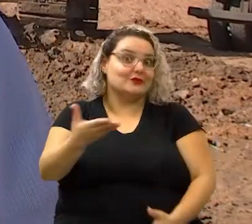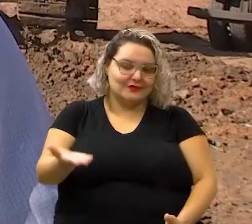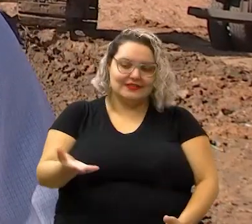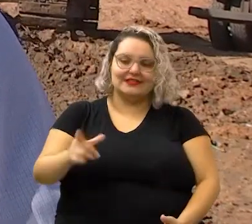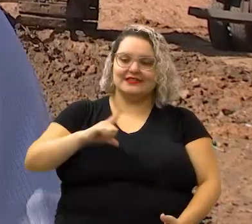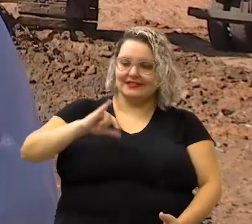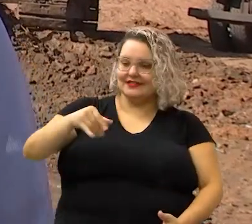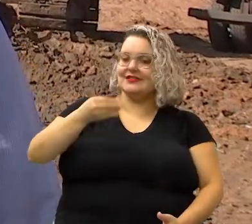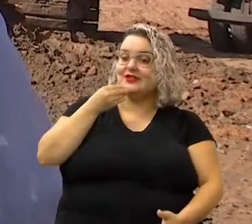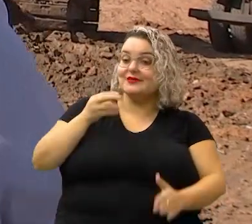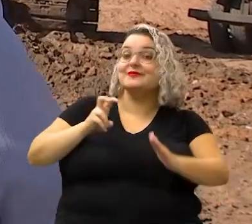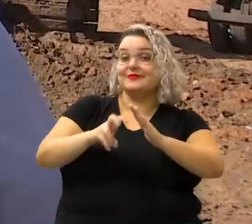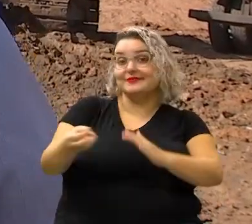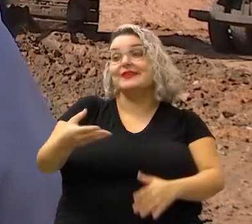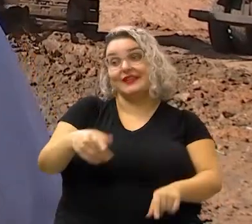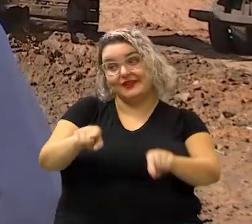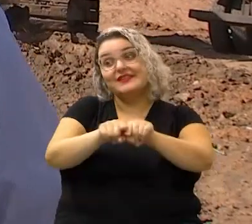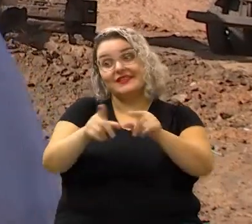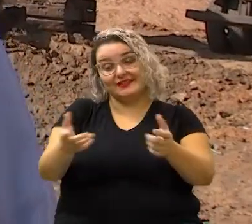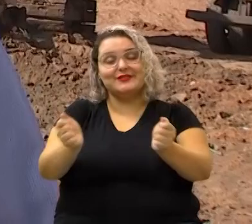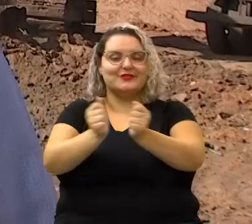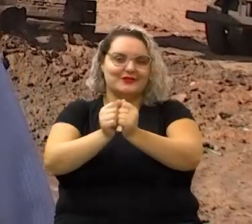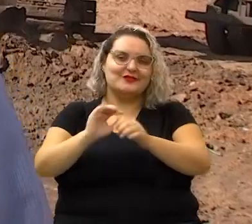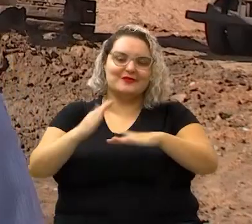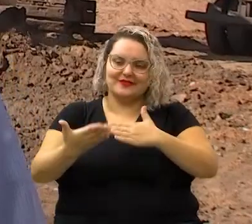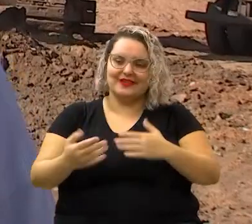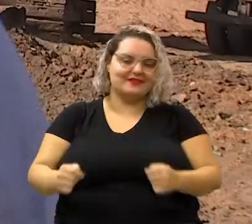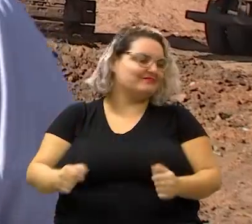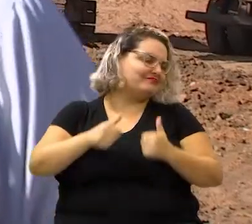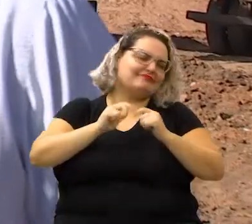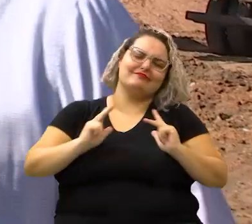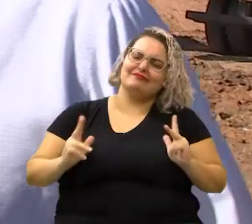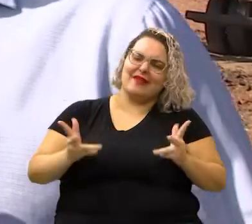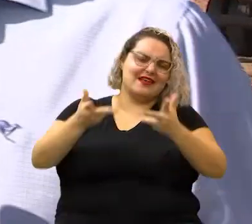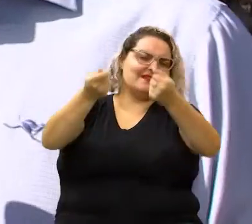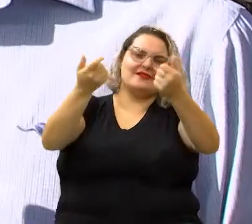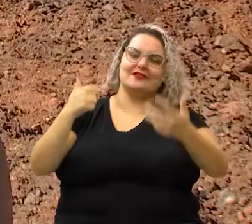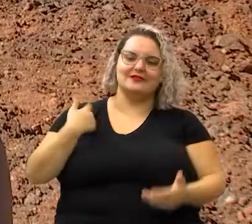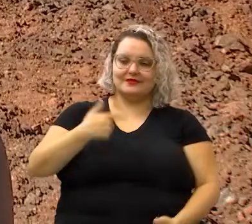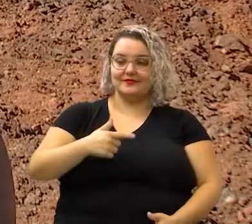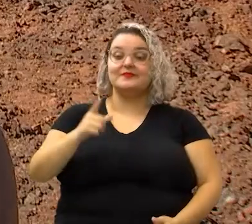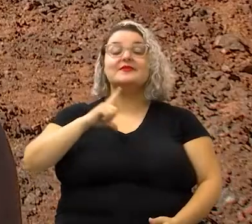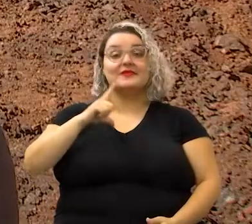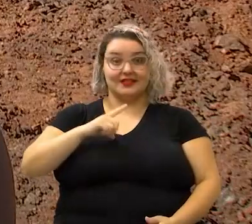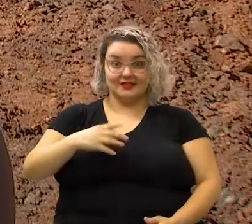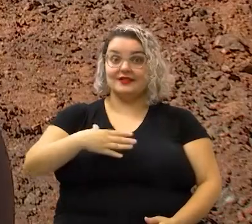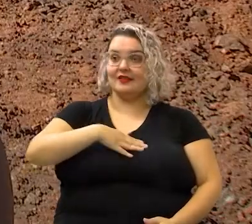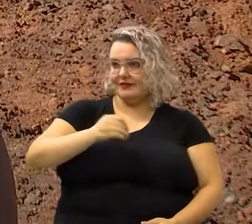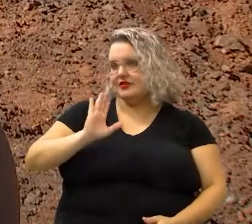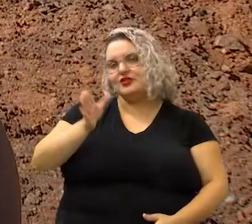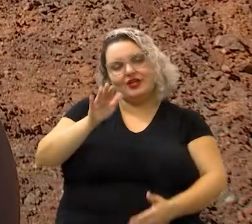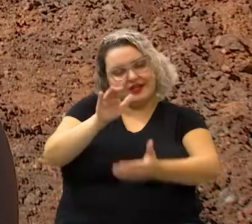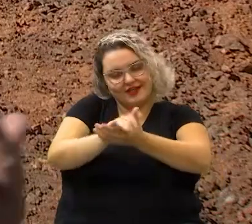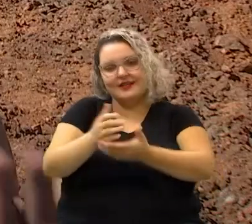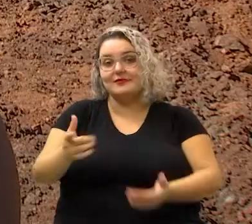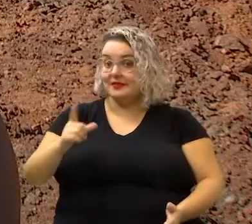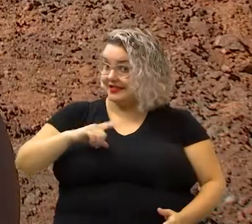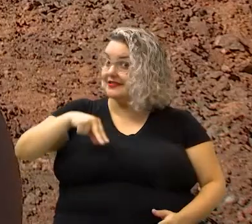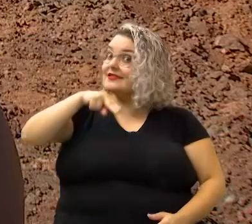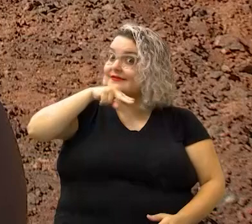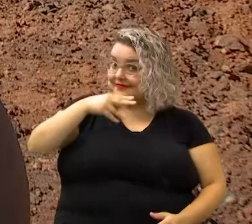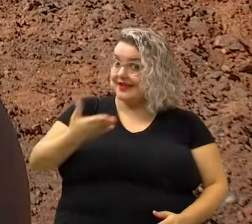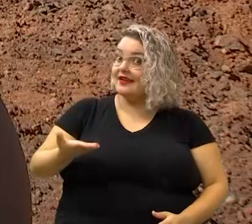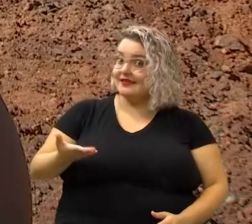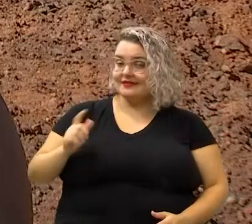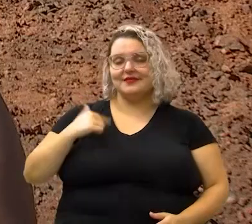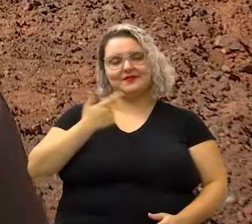e tem as oportunidade de ter uma creche nova também junto ao bairro é um ganho gigantesco com a gente eu tenho filhos mas já casados mas sem